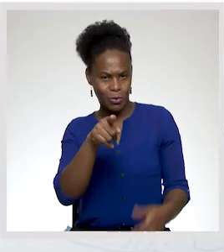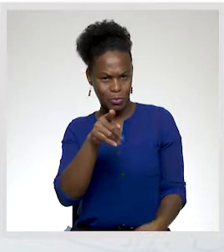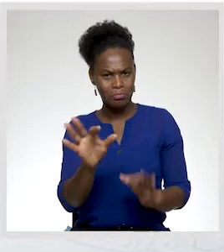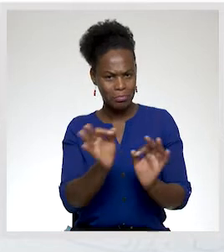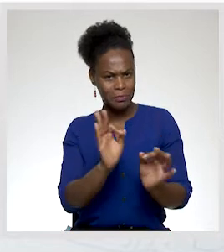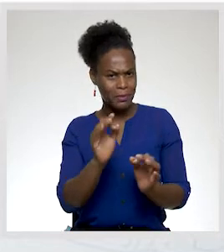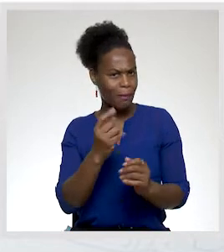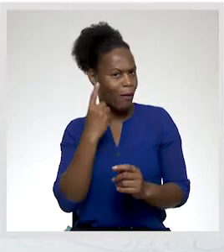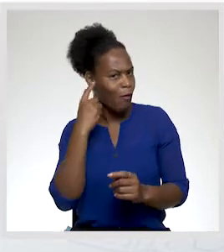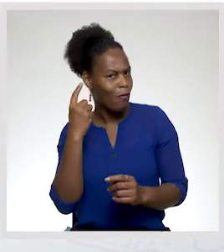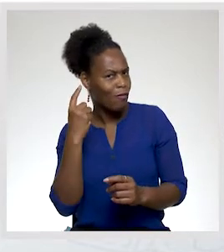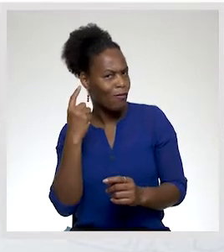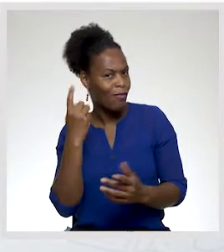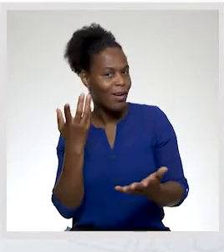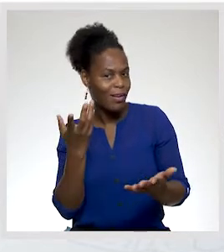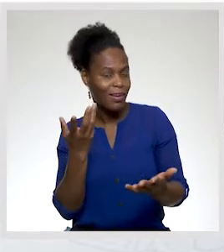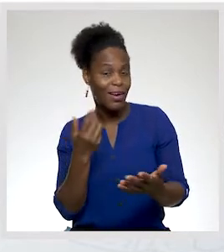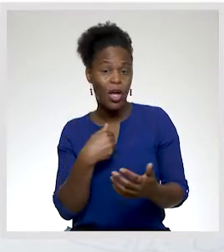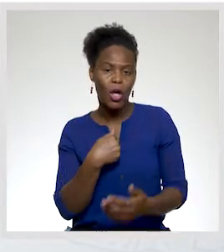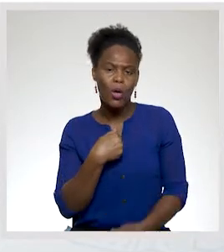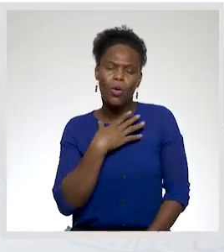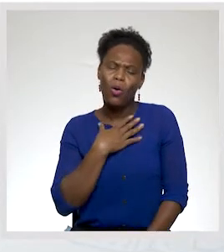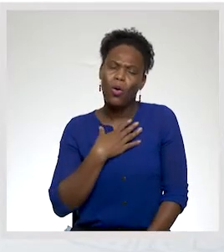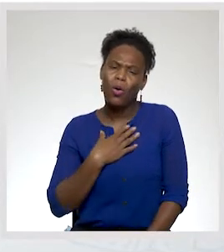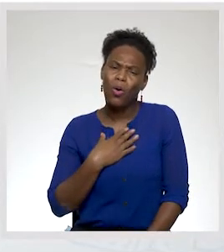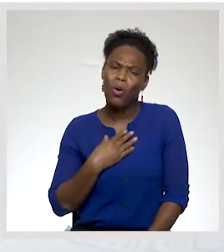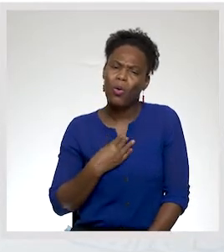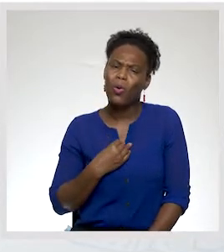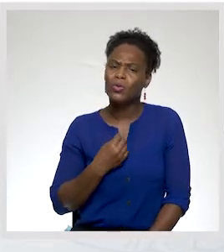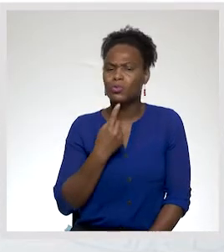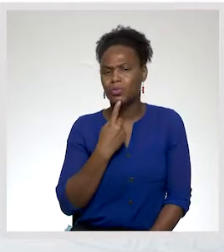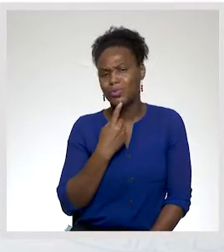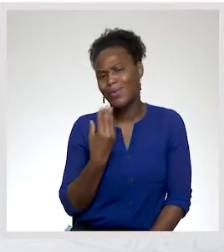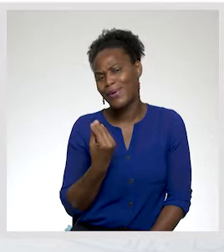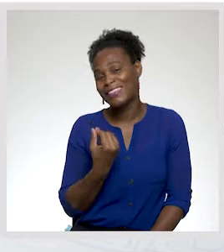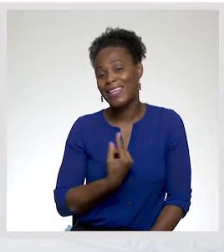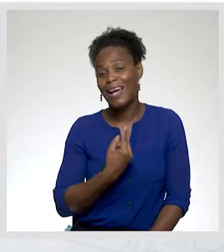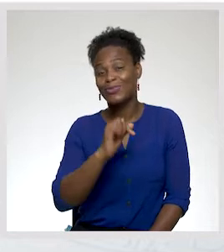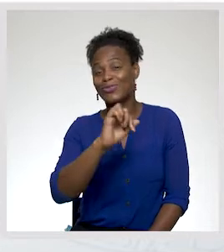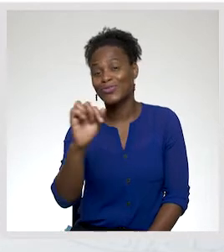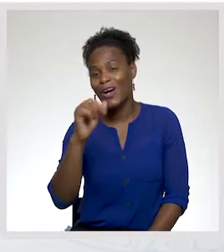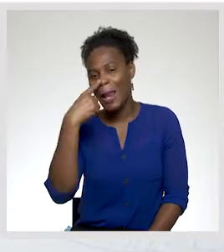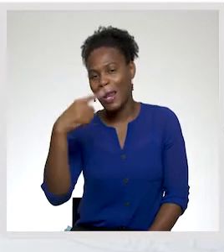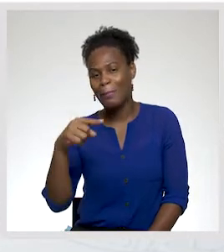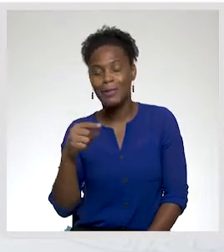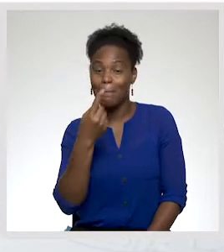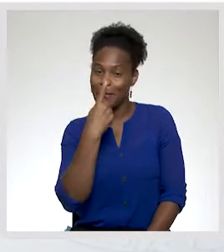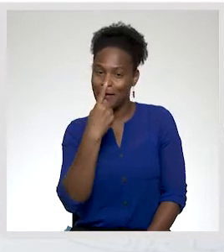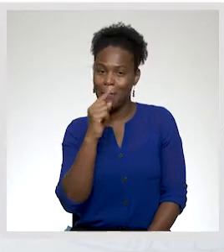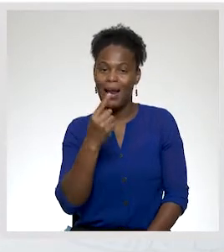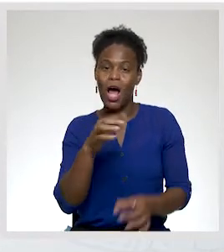Estás pronto para ouvir? Eu gosto muito de ser o teu lápis preferido para pintar